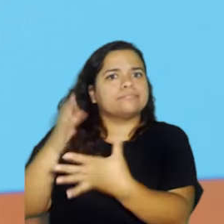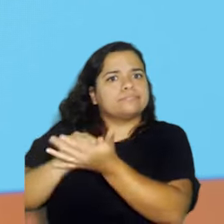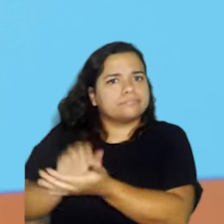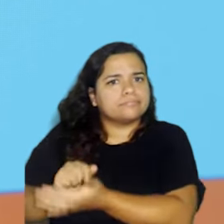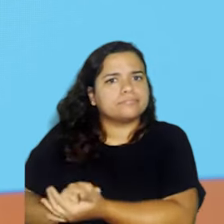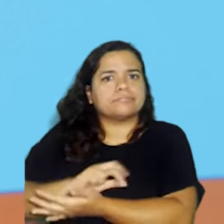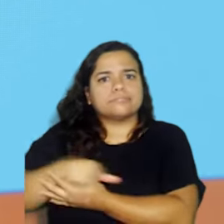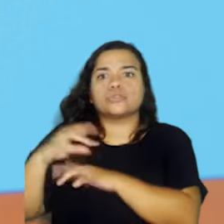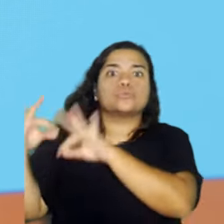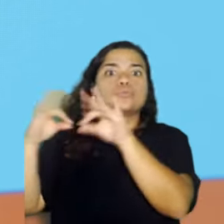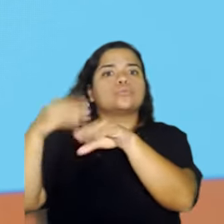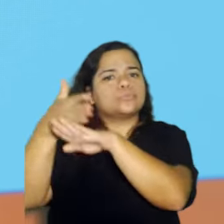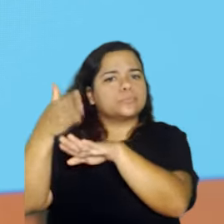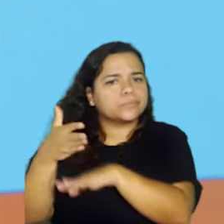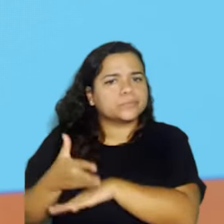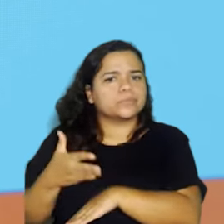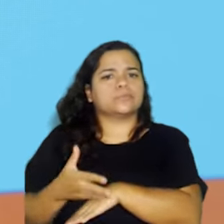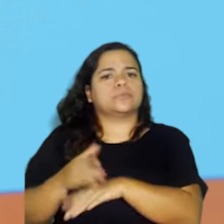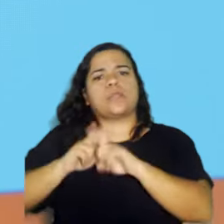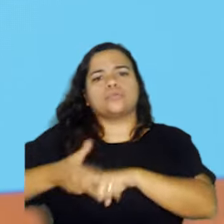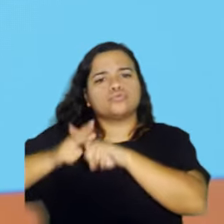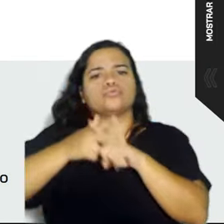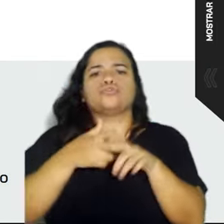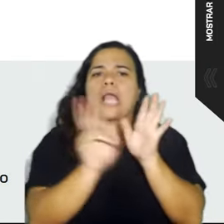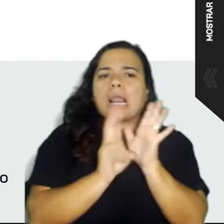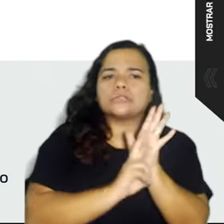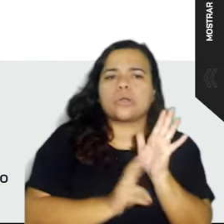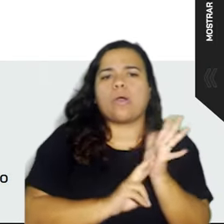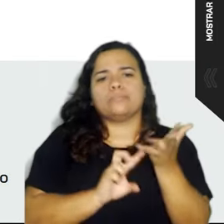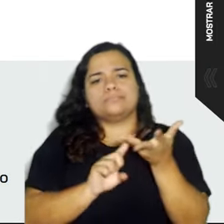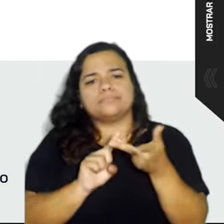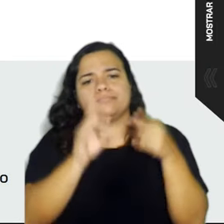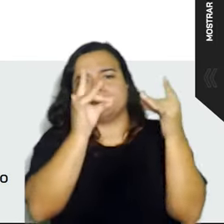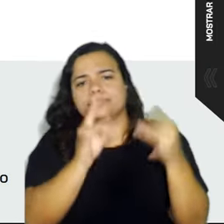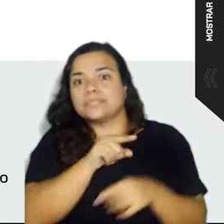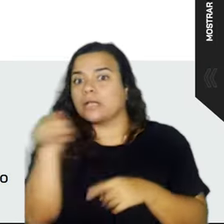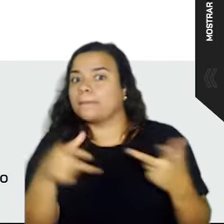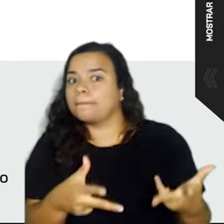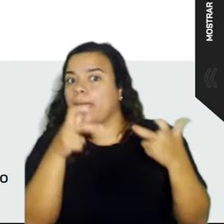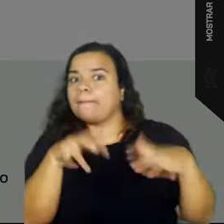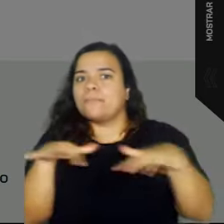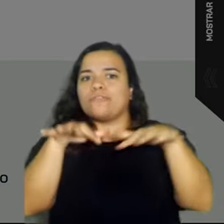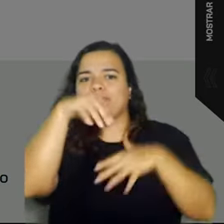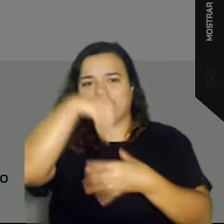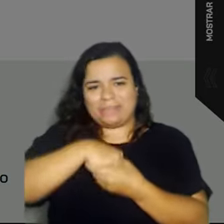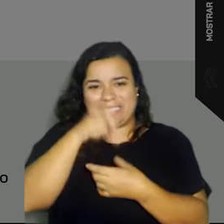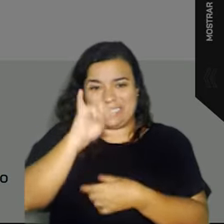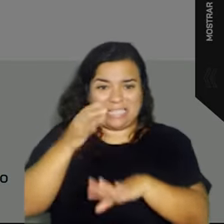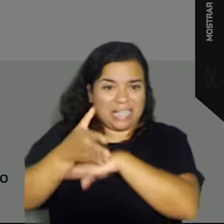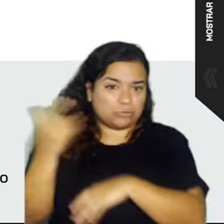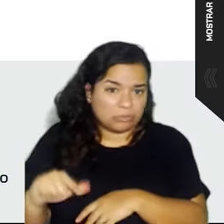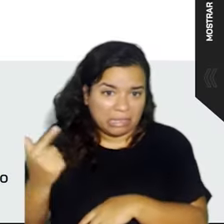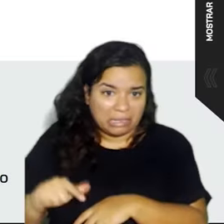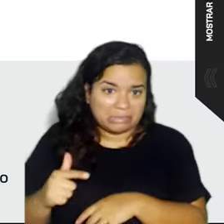cadastro todo mundo e pouco acessam os ajustes ou até relatórios que seja então eles vão percebendo falar poxa se a